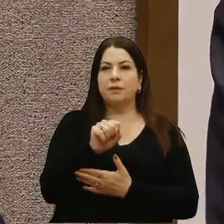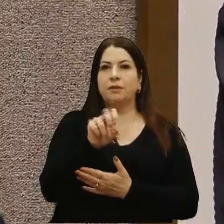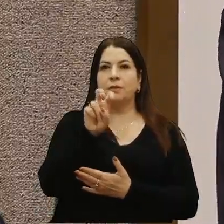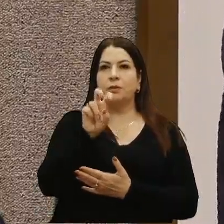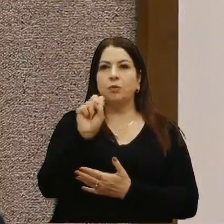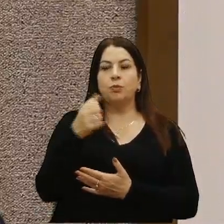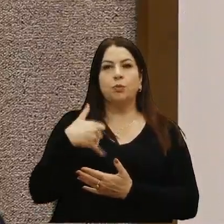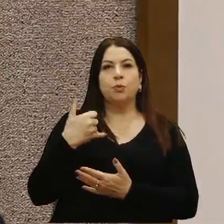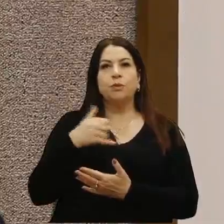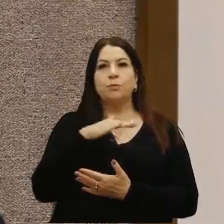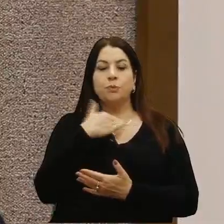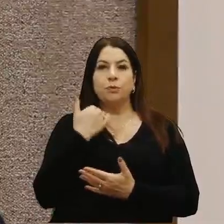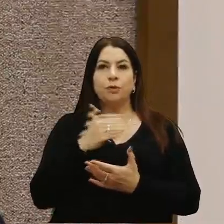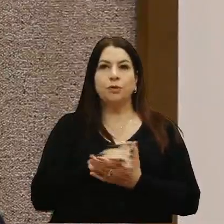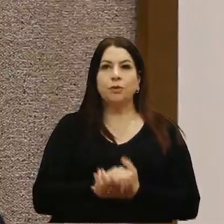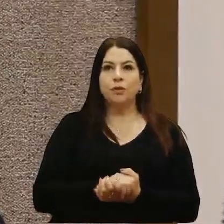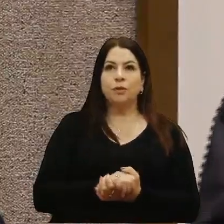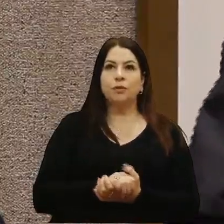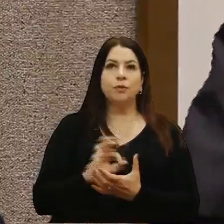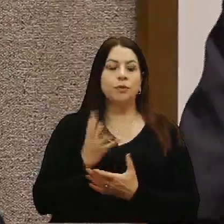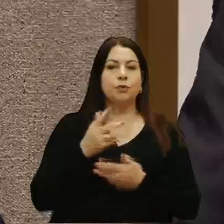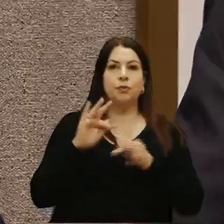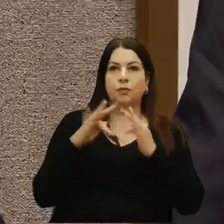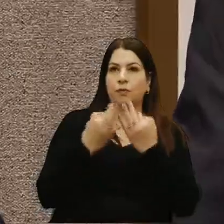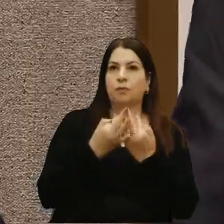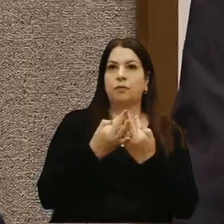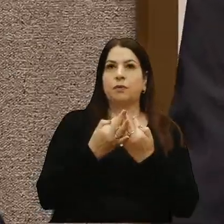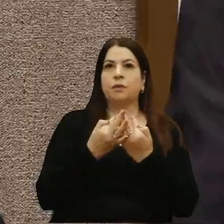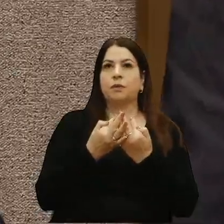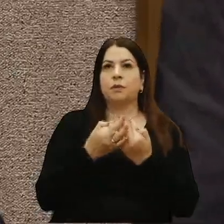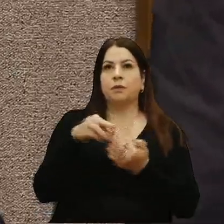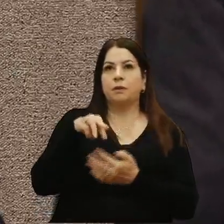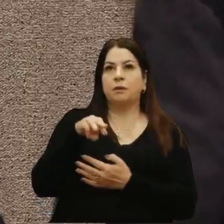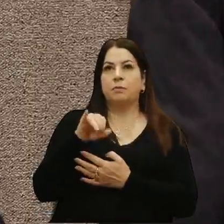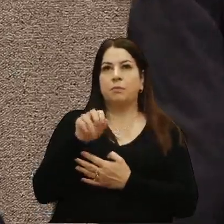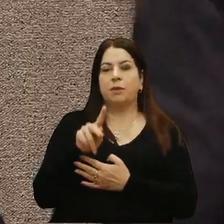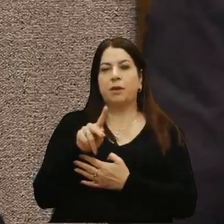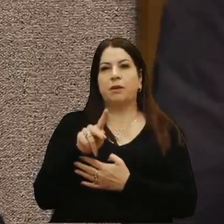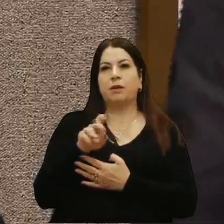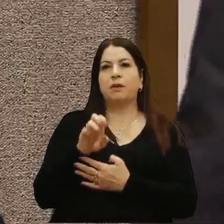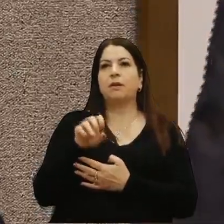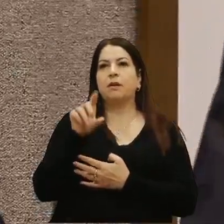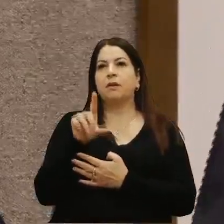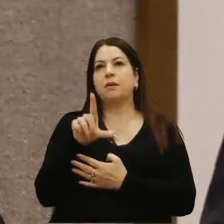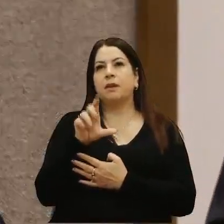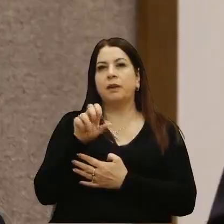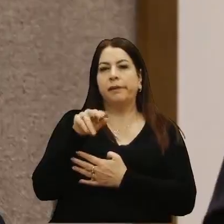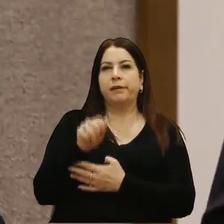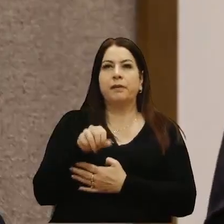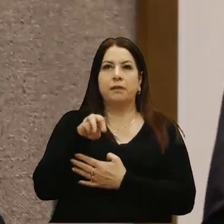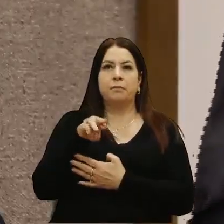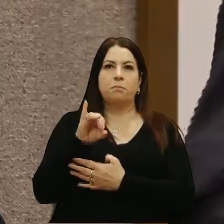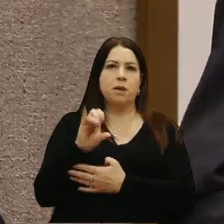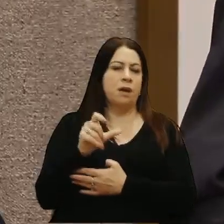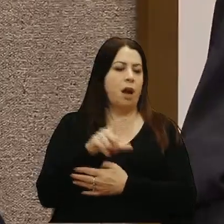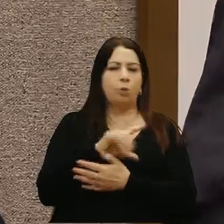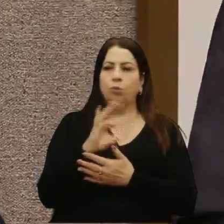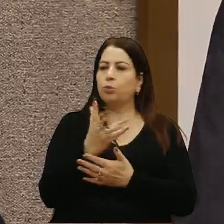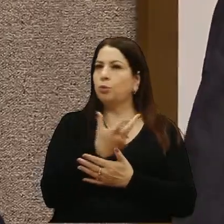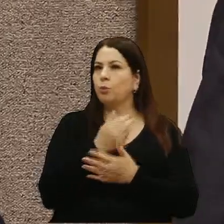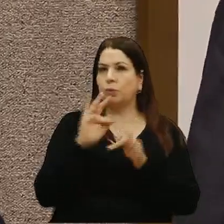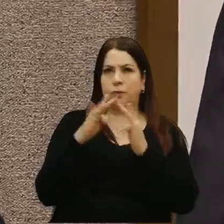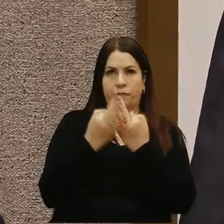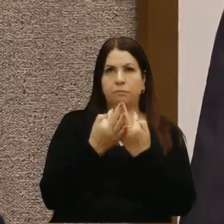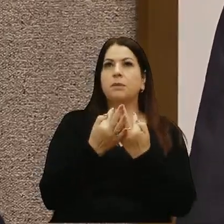58 anos. Toda a sua família, Mike, a Lema, o Micael, a Mauri, enfim,